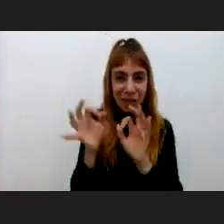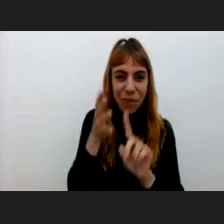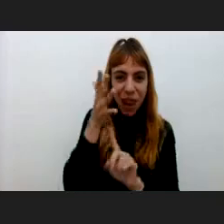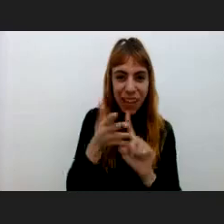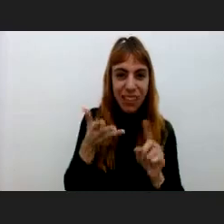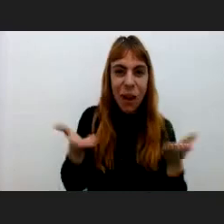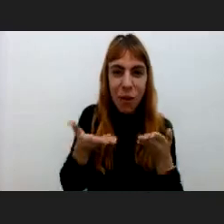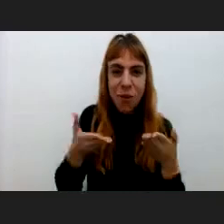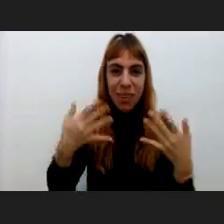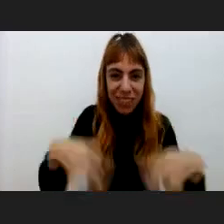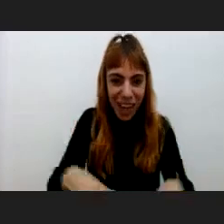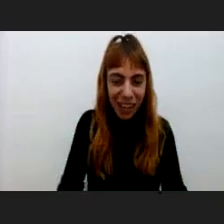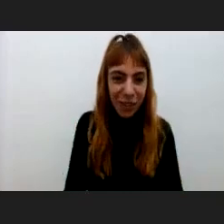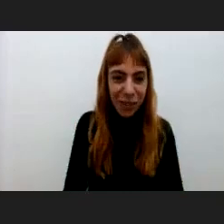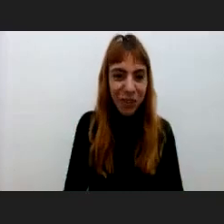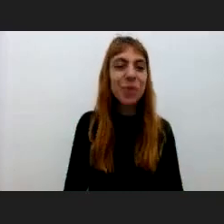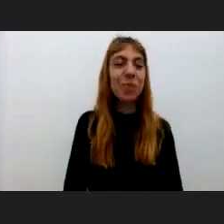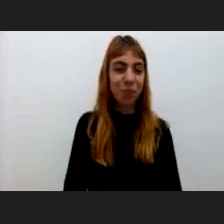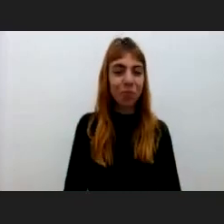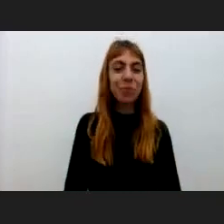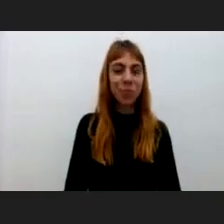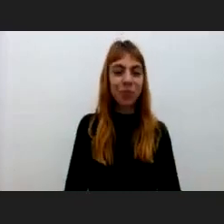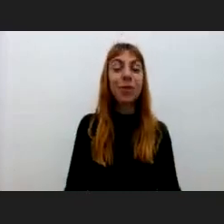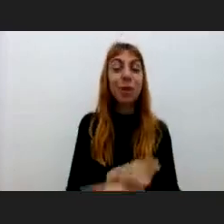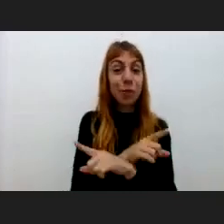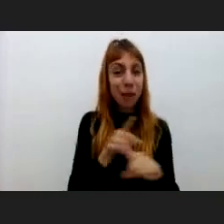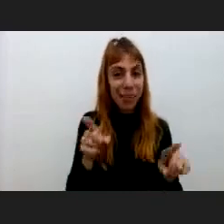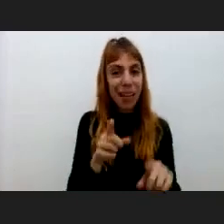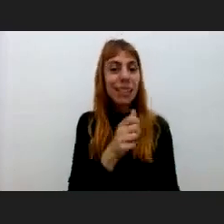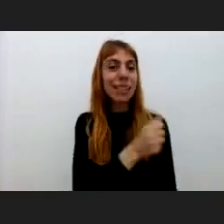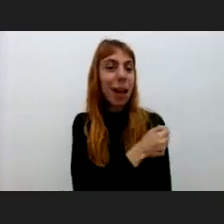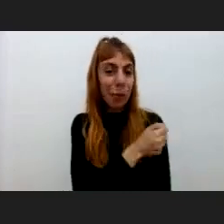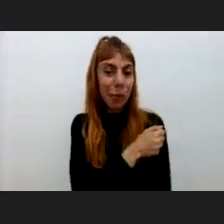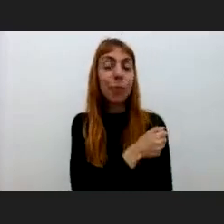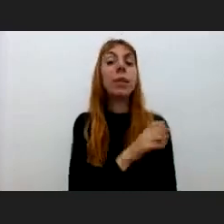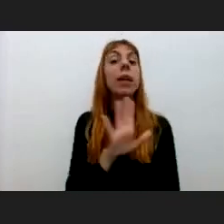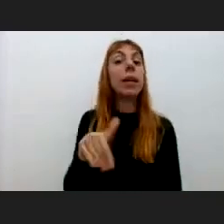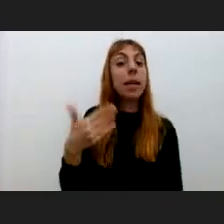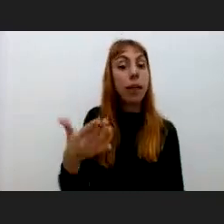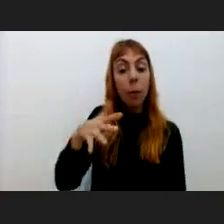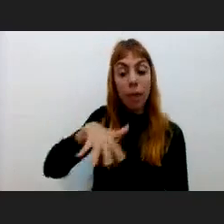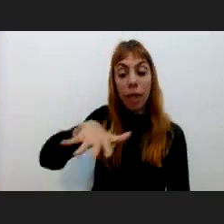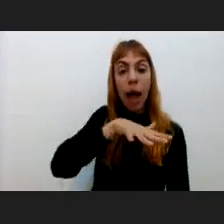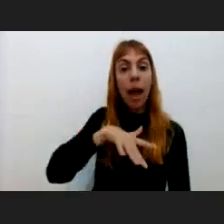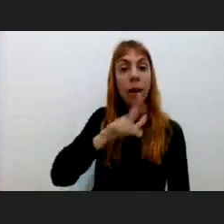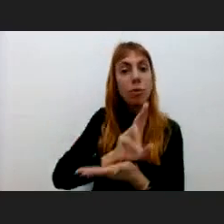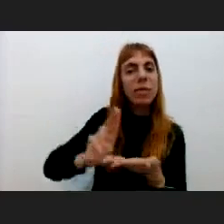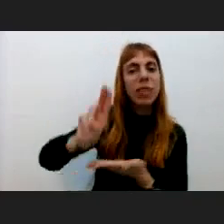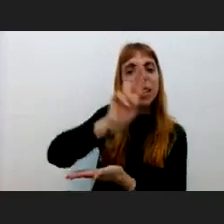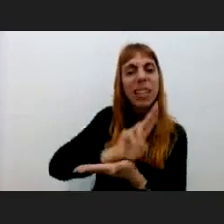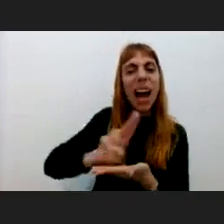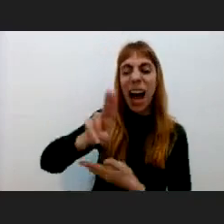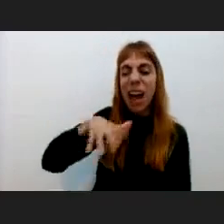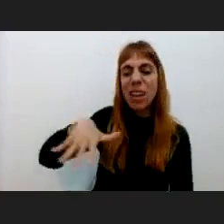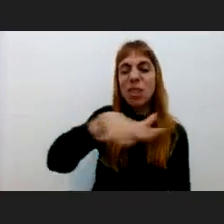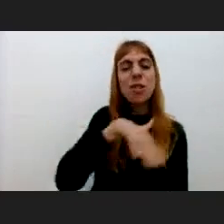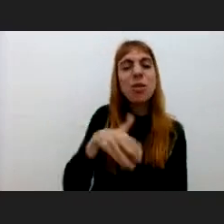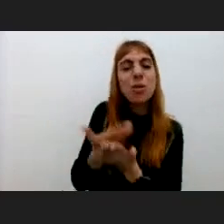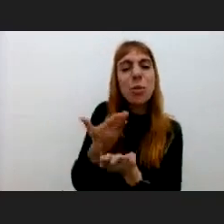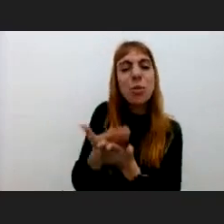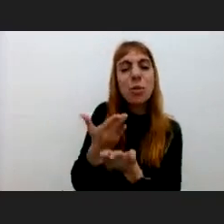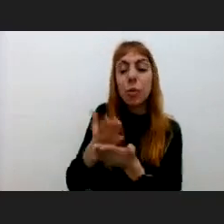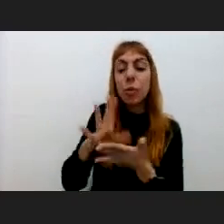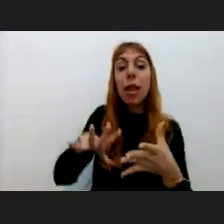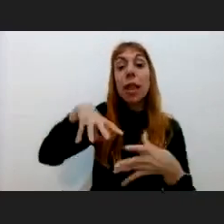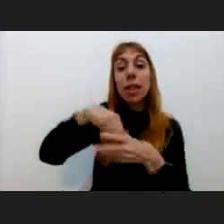universidade é muito frequente o estresse, a ansiedade. Eu,